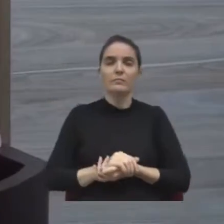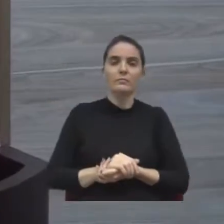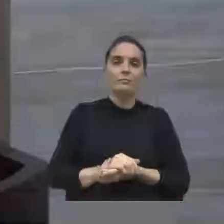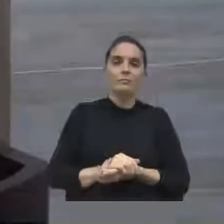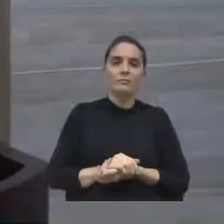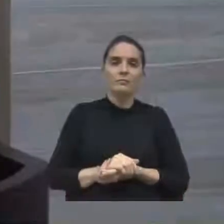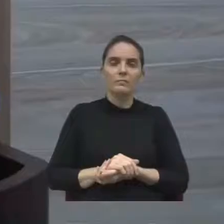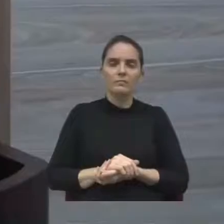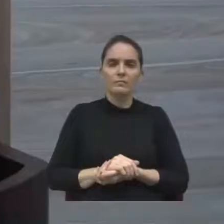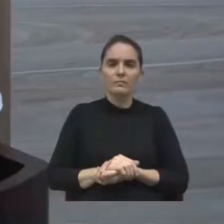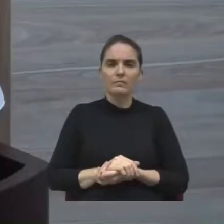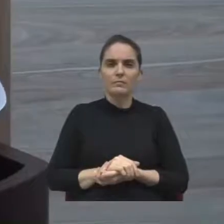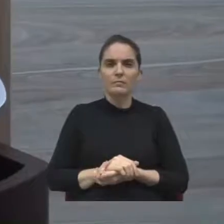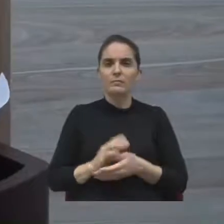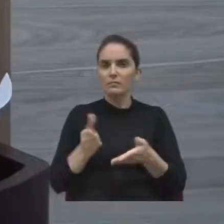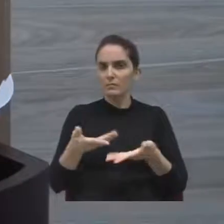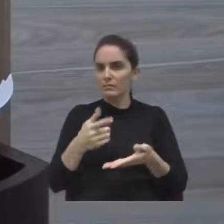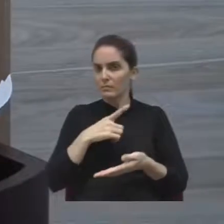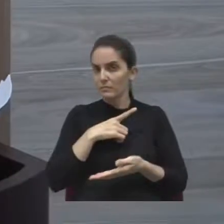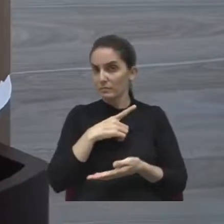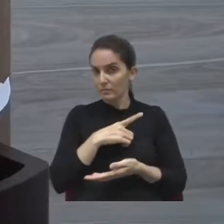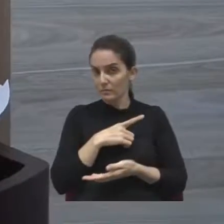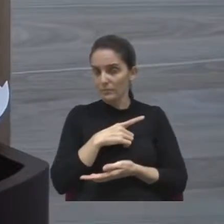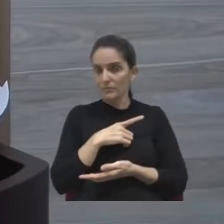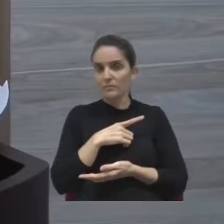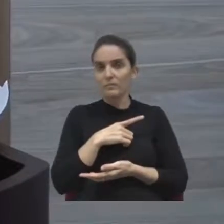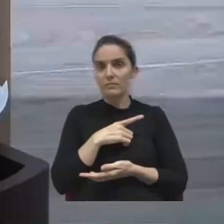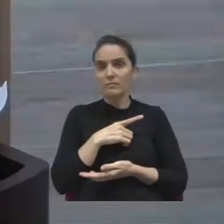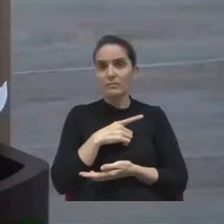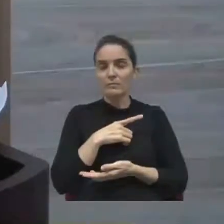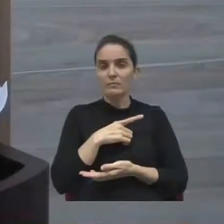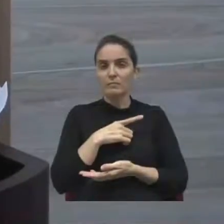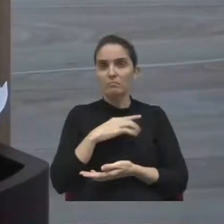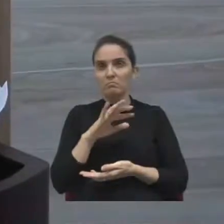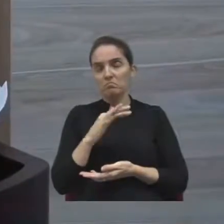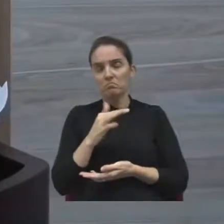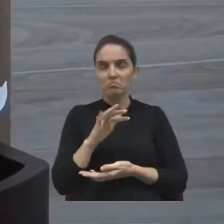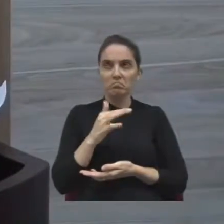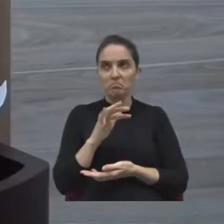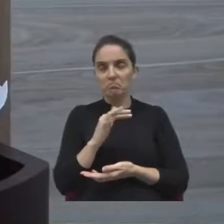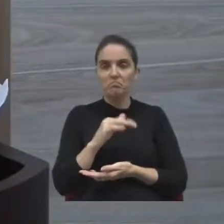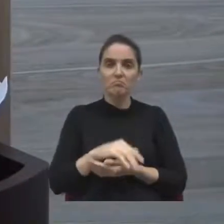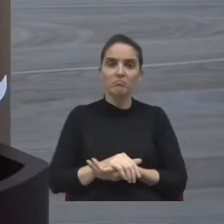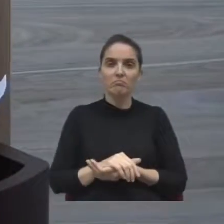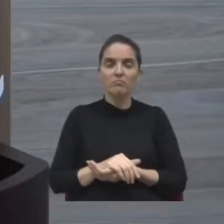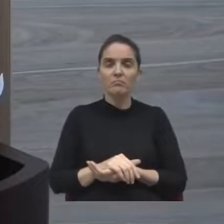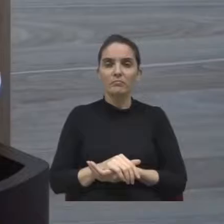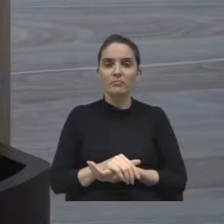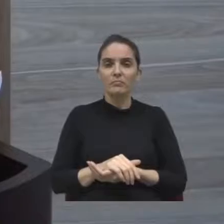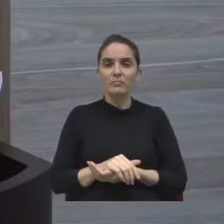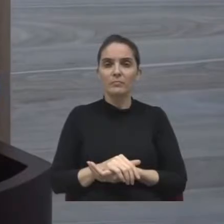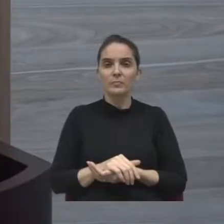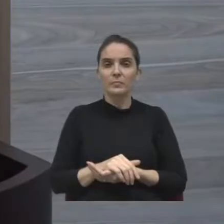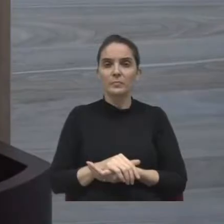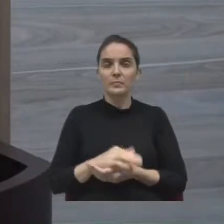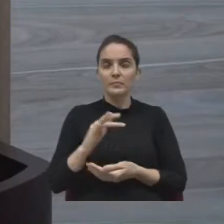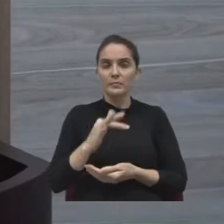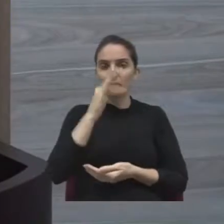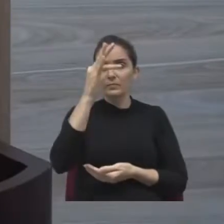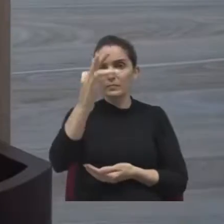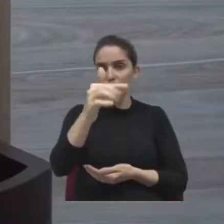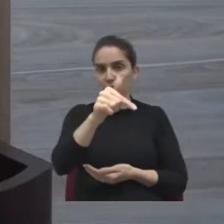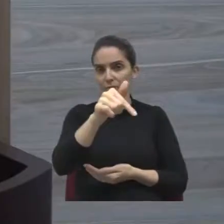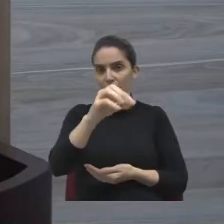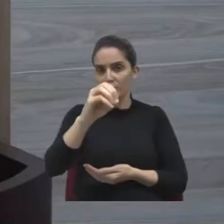Nós temos hoje, Dr. Marcelo Rossi, em torno, como o senhor bem disse, Limeira vai ter 70 mil idosos, mas o Brasil em torno de 28